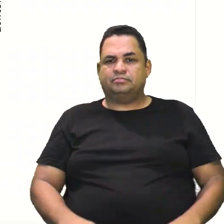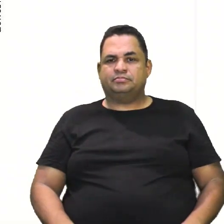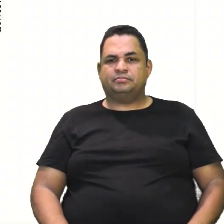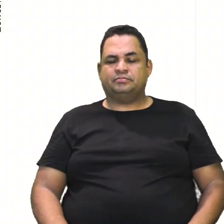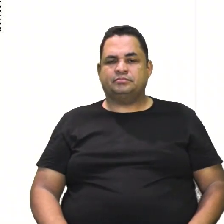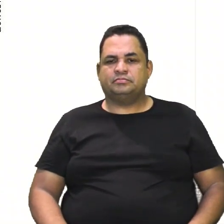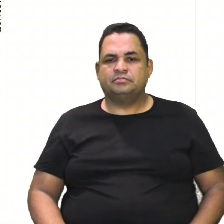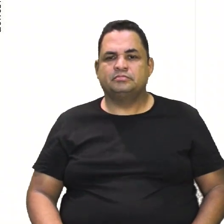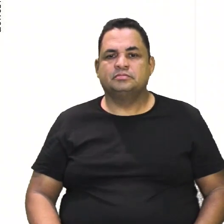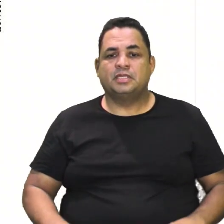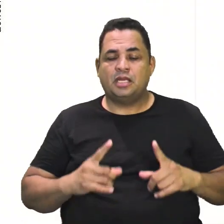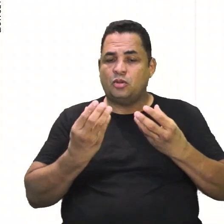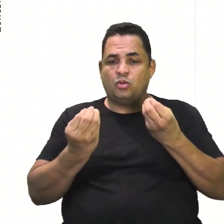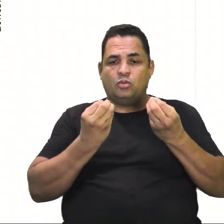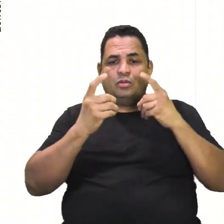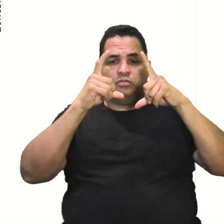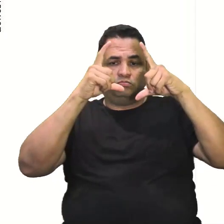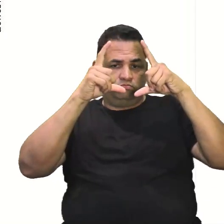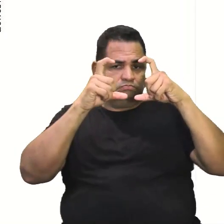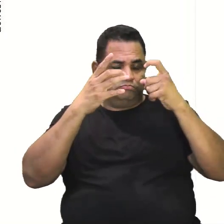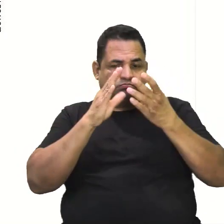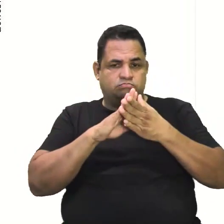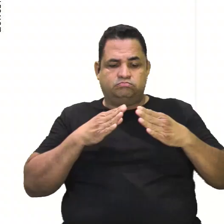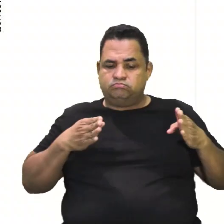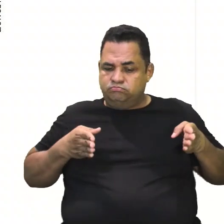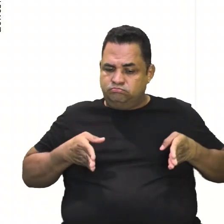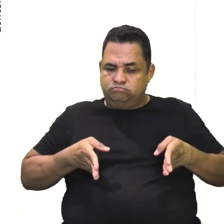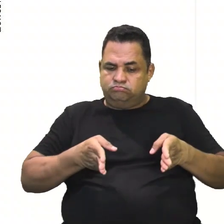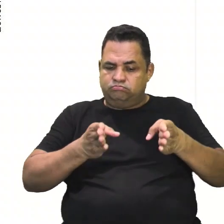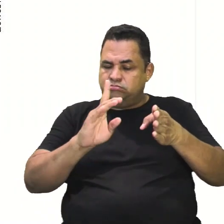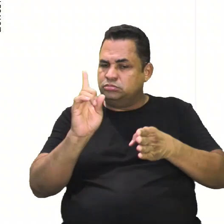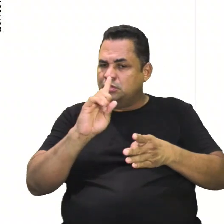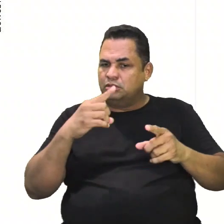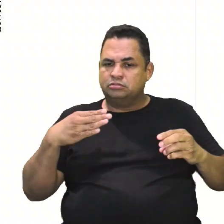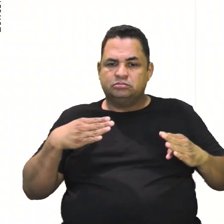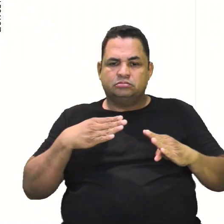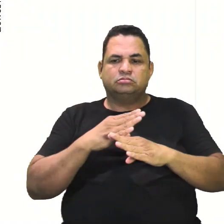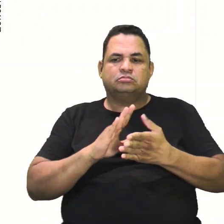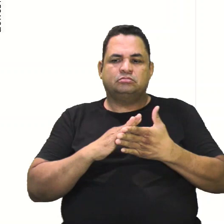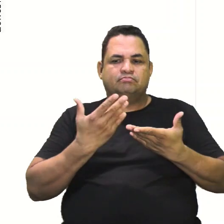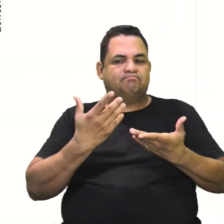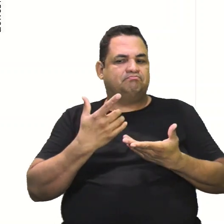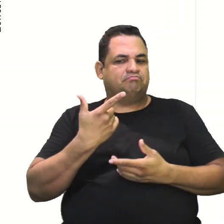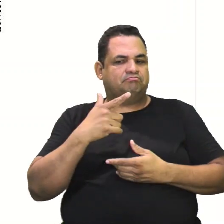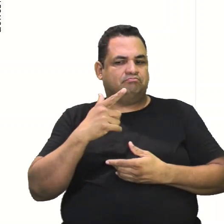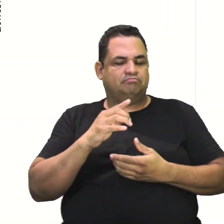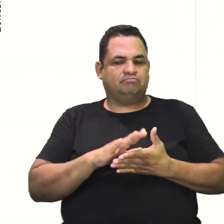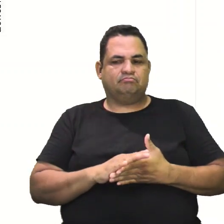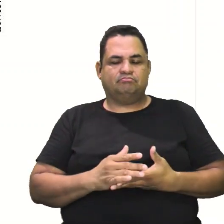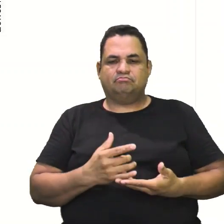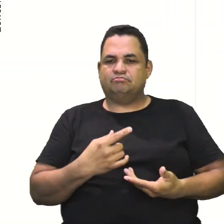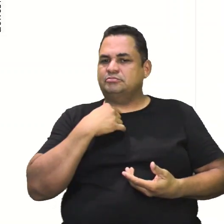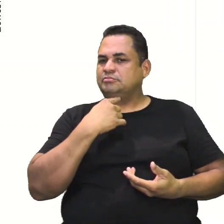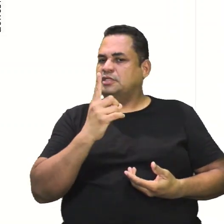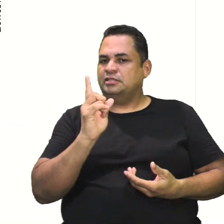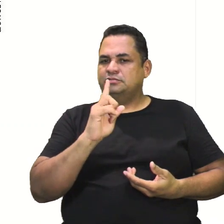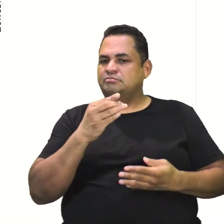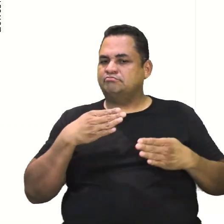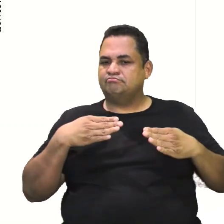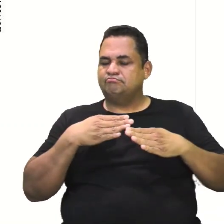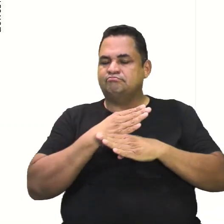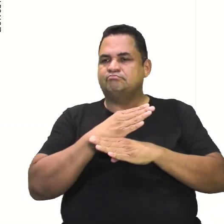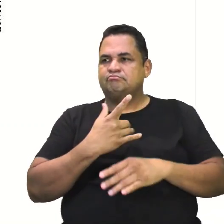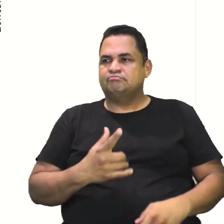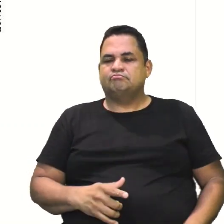é a maneira que foi tirada a foto, mas os trilhos do trem não se cruzam, porque senão dá ruim, certo? Imagina só.